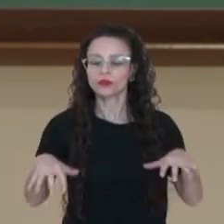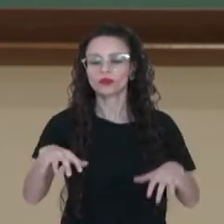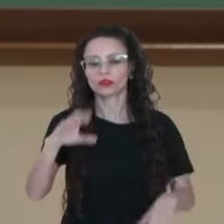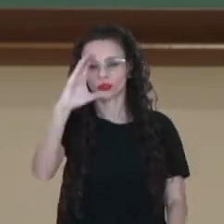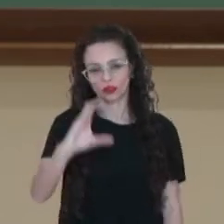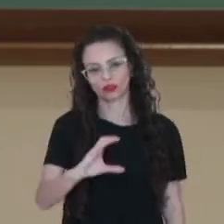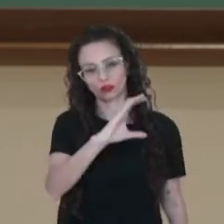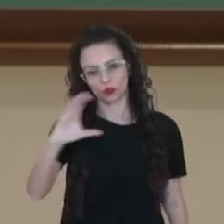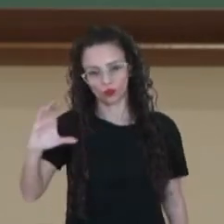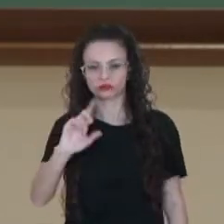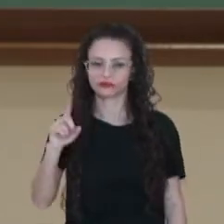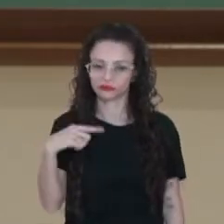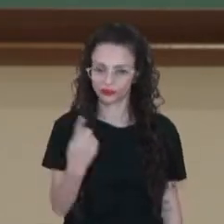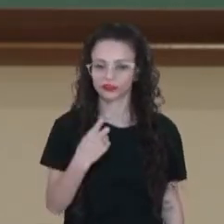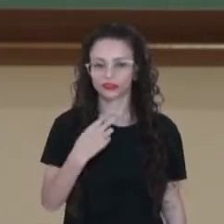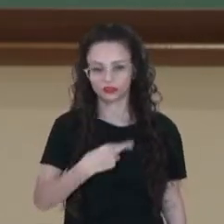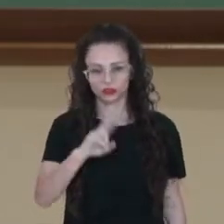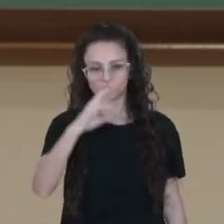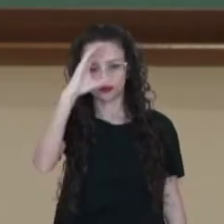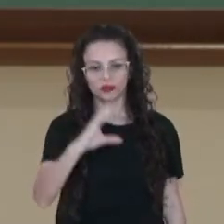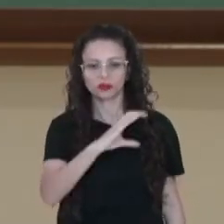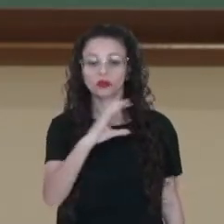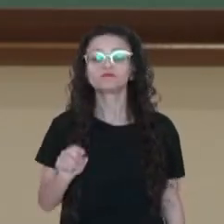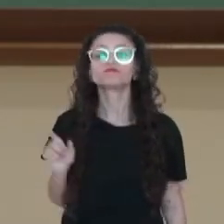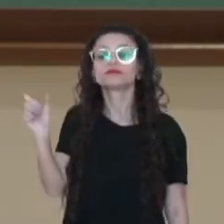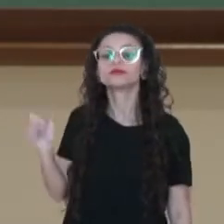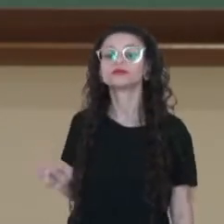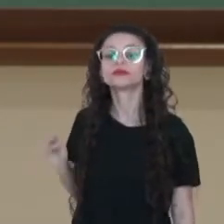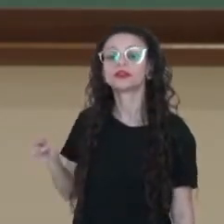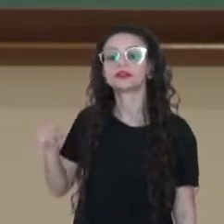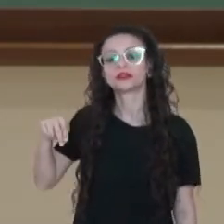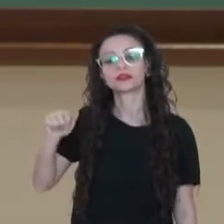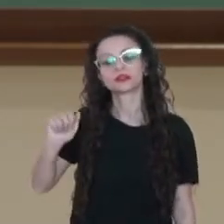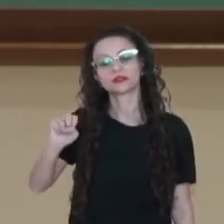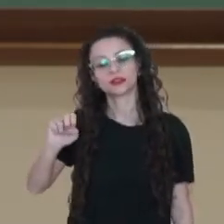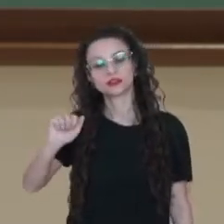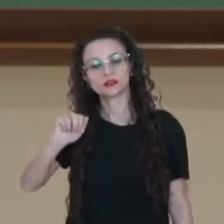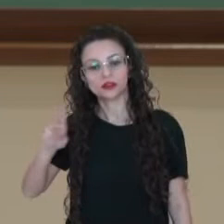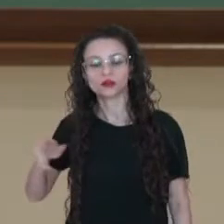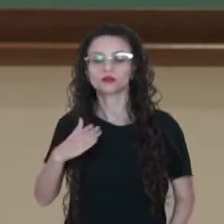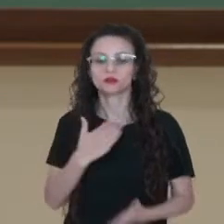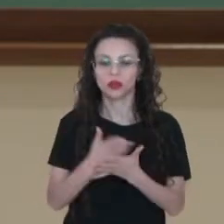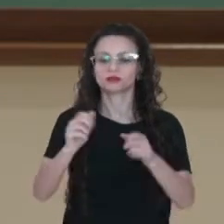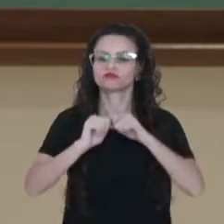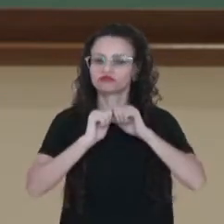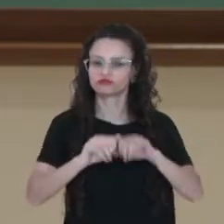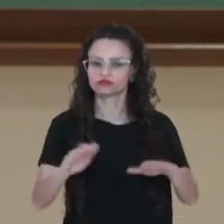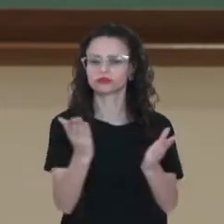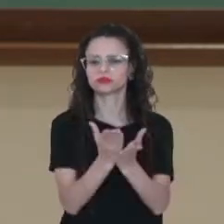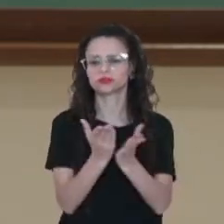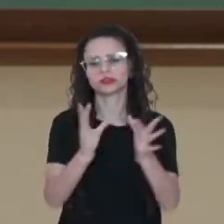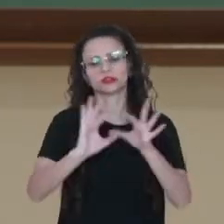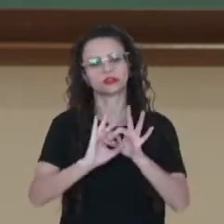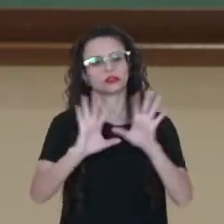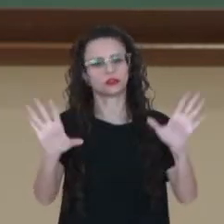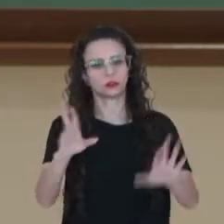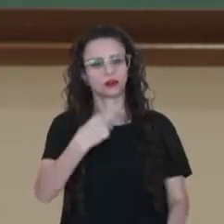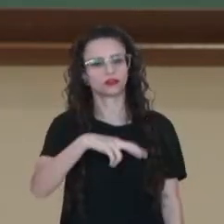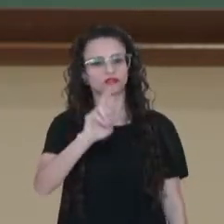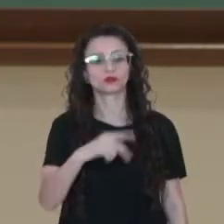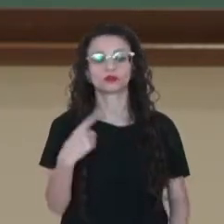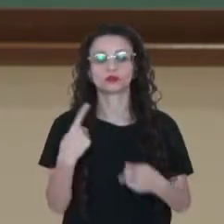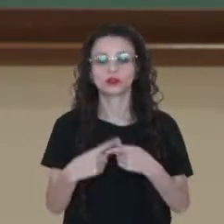era católica, e ele vem trazendo então o protestantismo e a liberdade religiosa. Haja visto que a